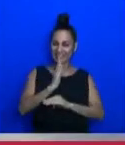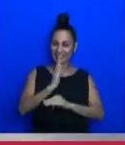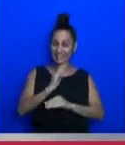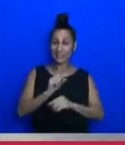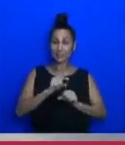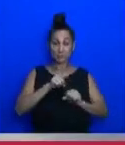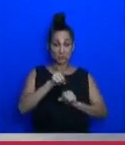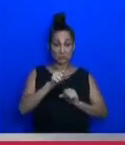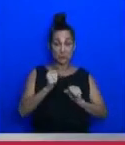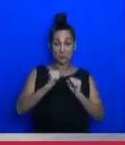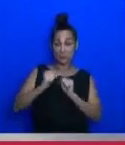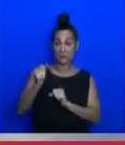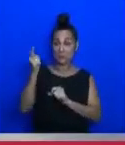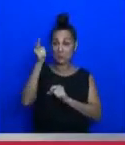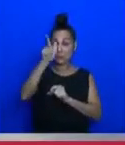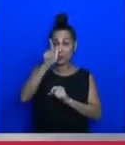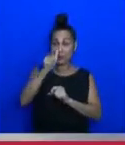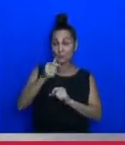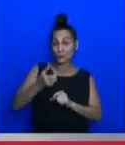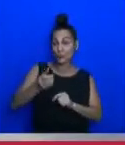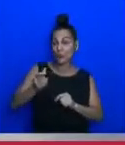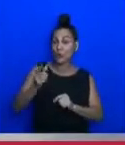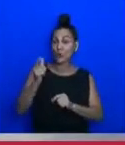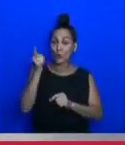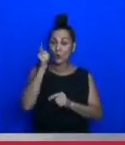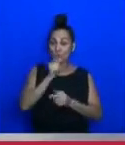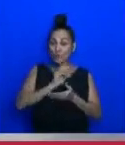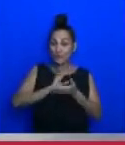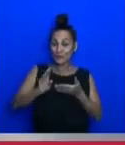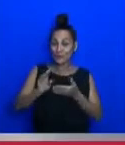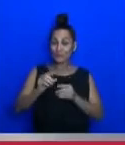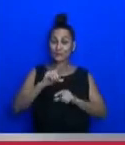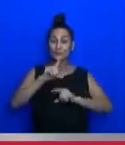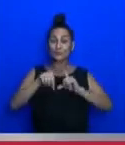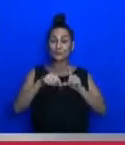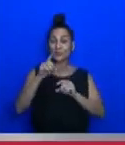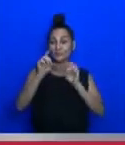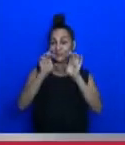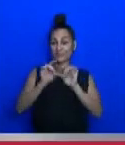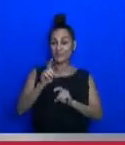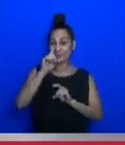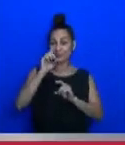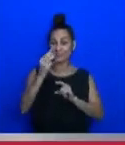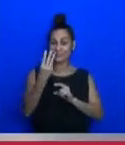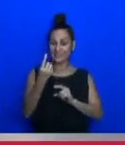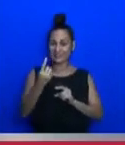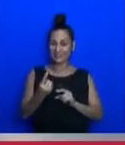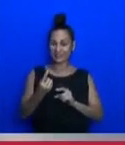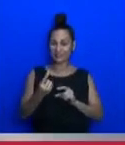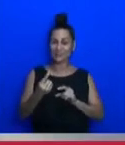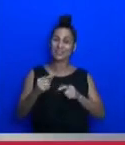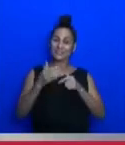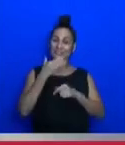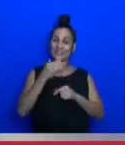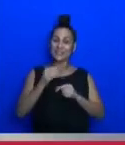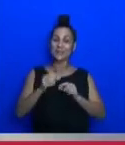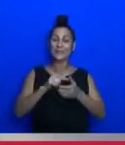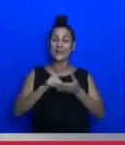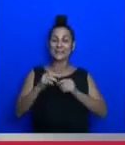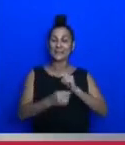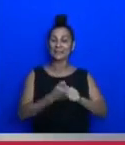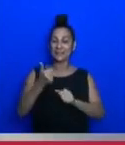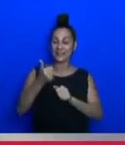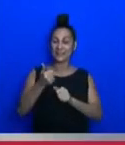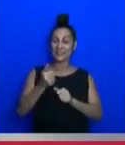loteriasonline.caixa.gov.br. Você pode ser o próximo ganhador. Sorteio especial dia 31 de dezembro. Mega da Virada. Já pensou?